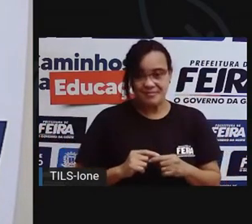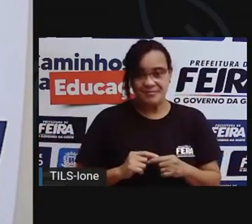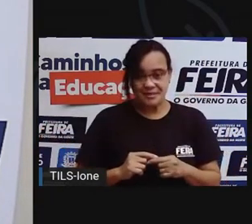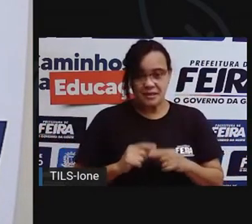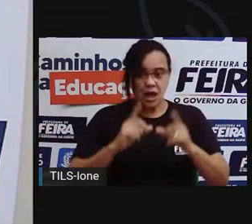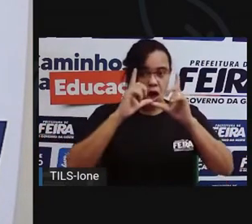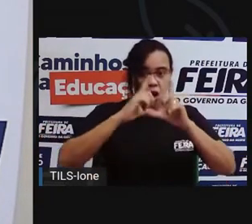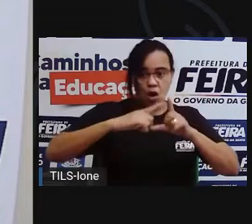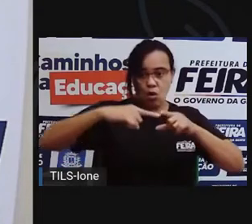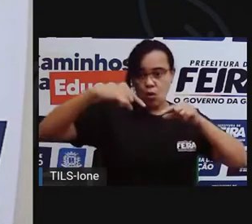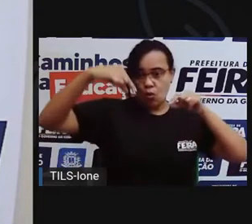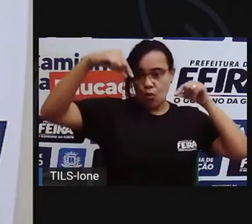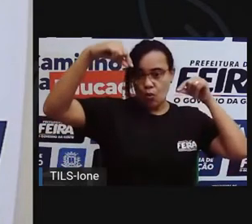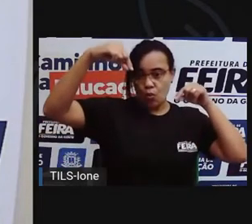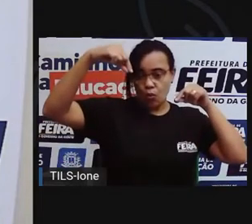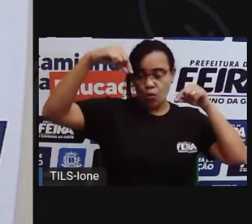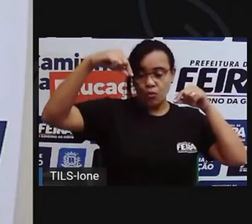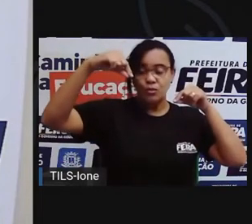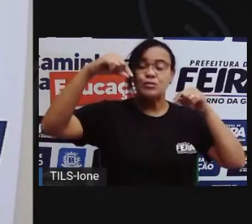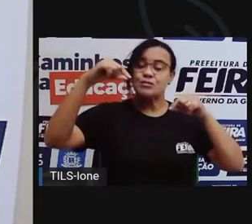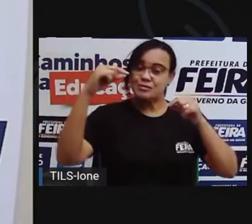lua, ok?